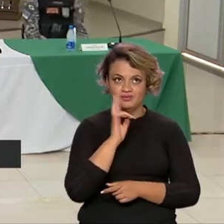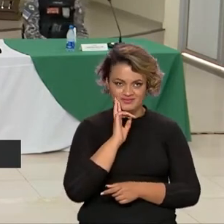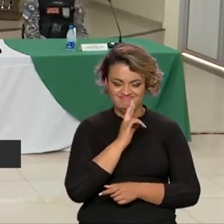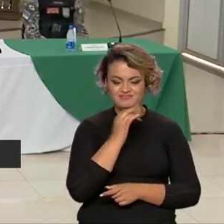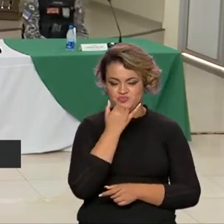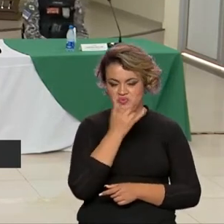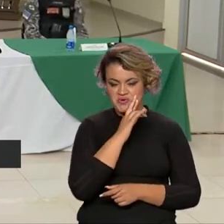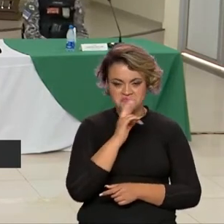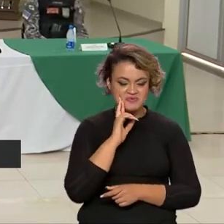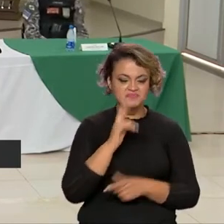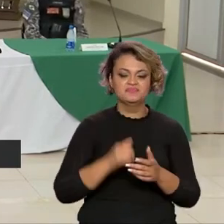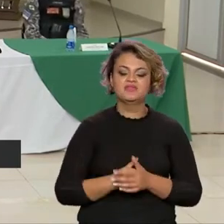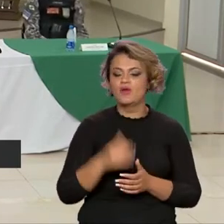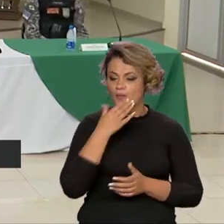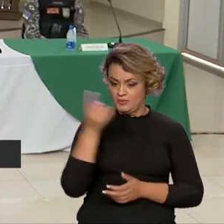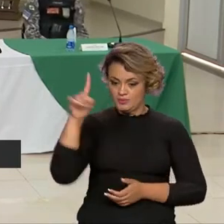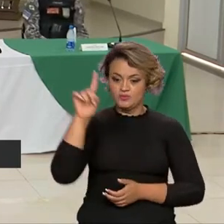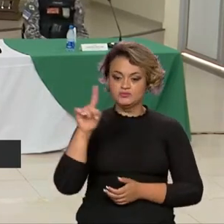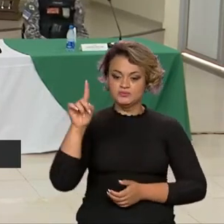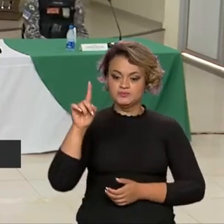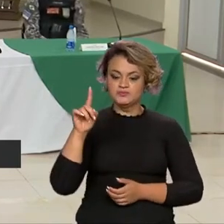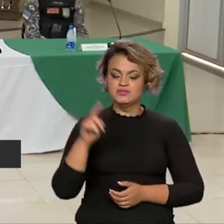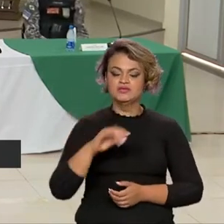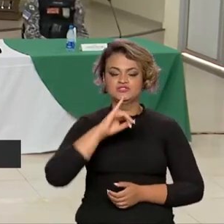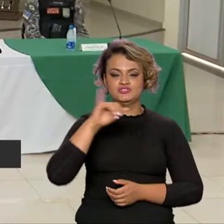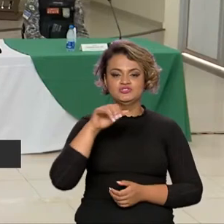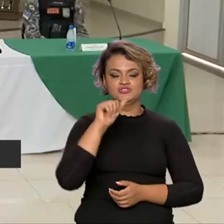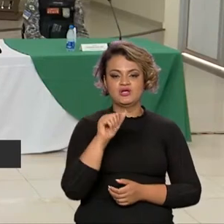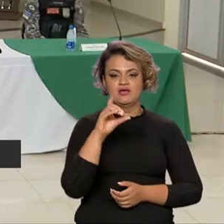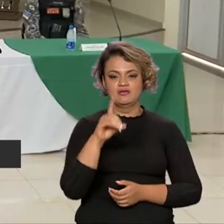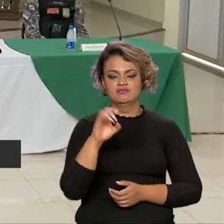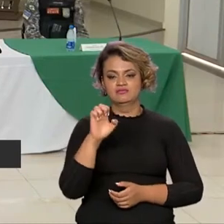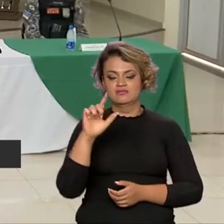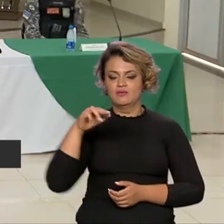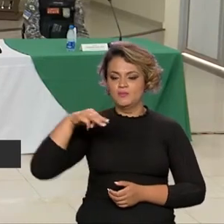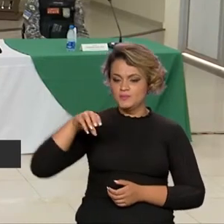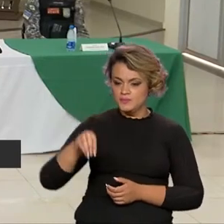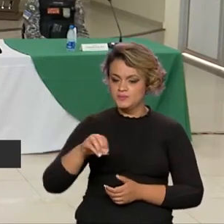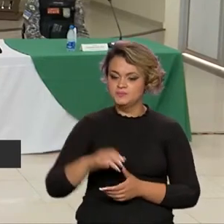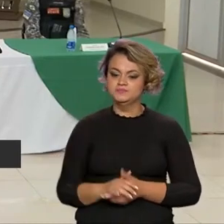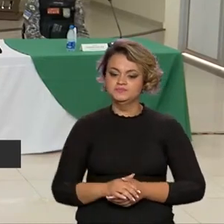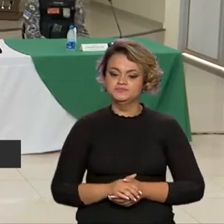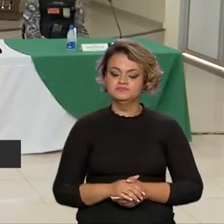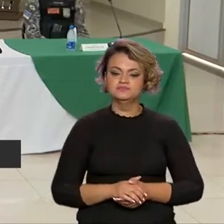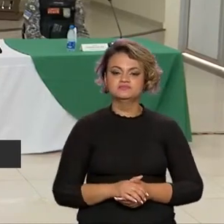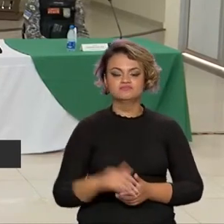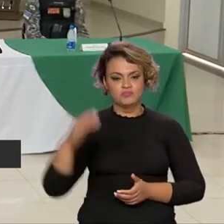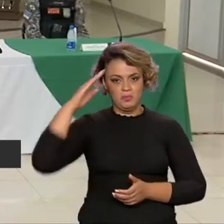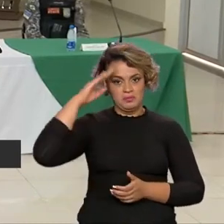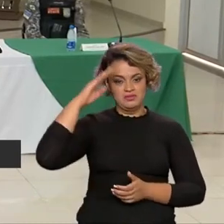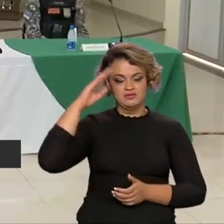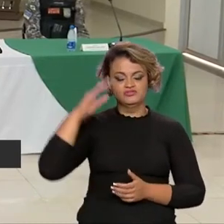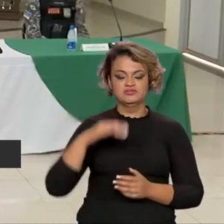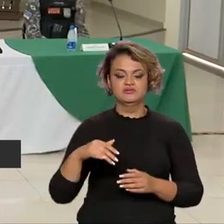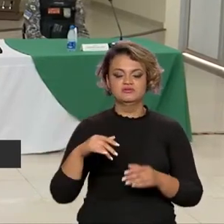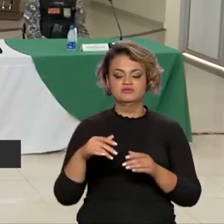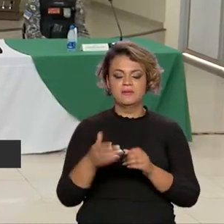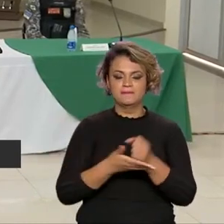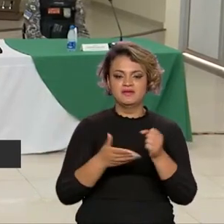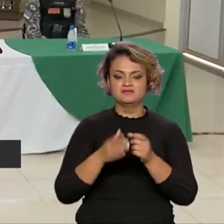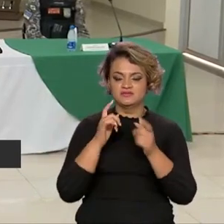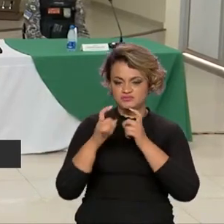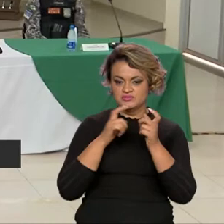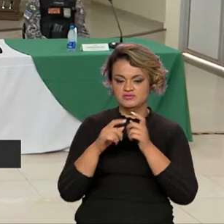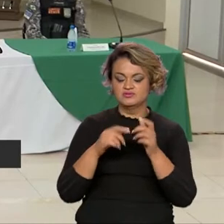Major Policial Militar Jadelmo Ribeiro Pimentel Júnior, Comandante da Base Administrativa